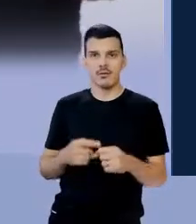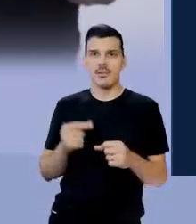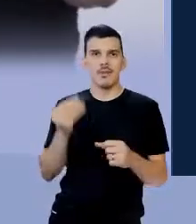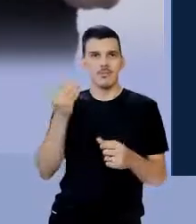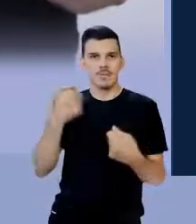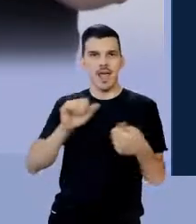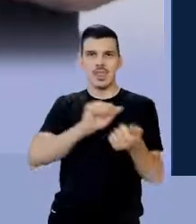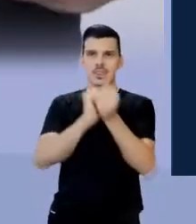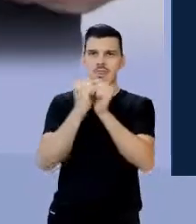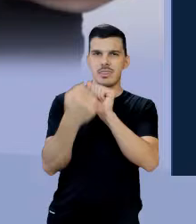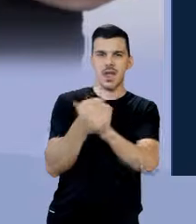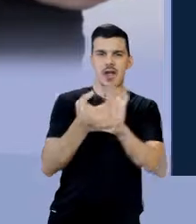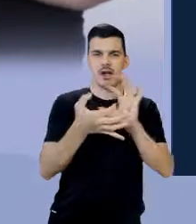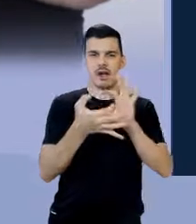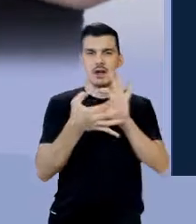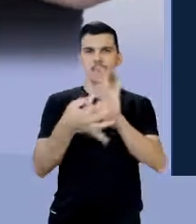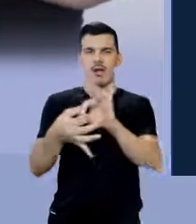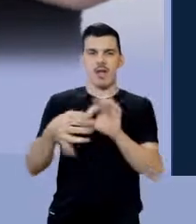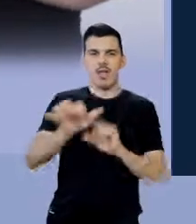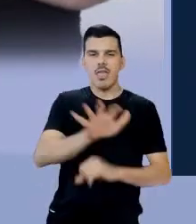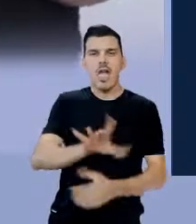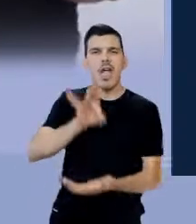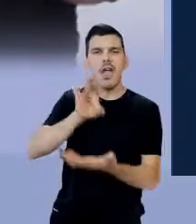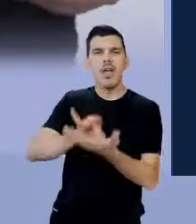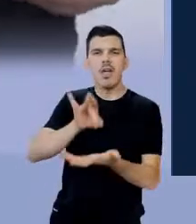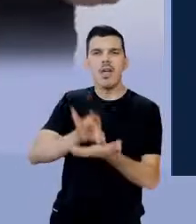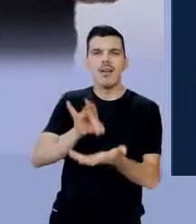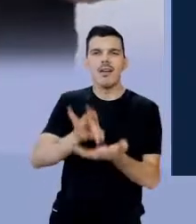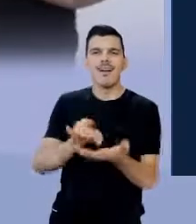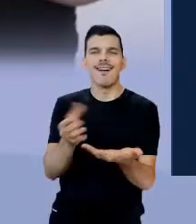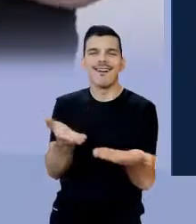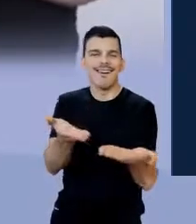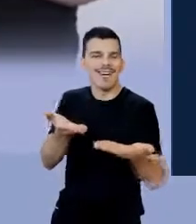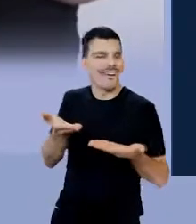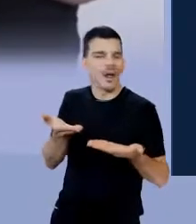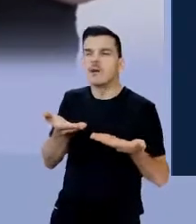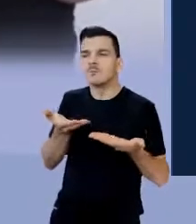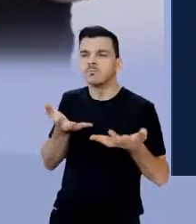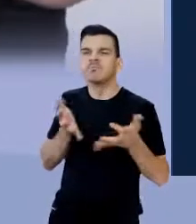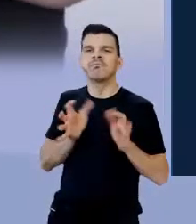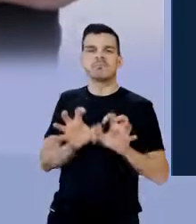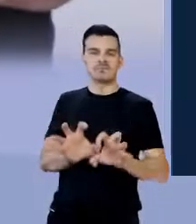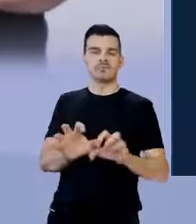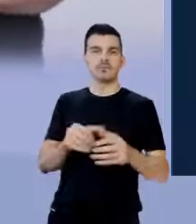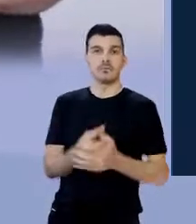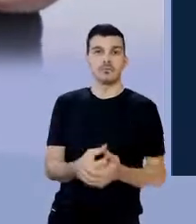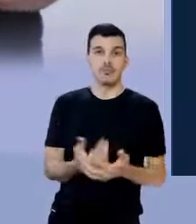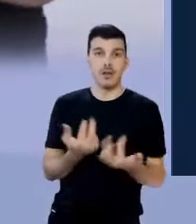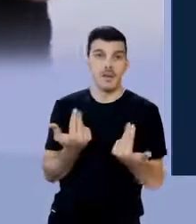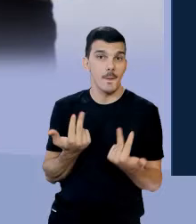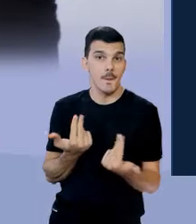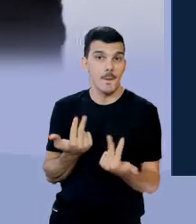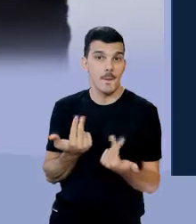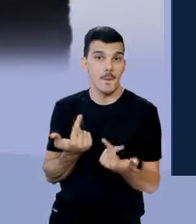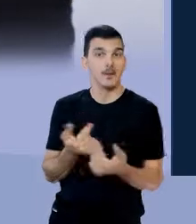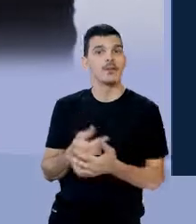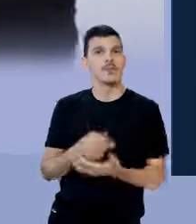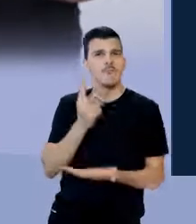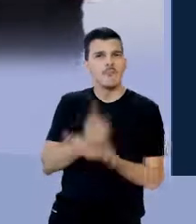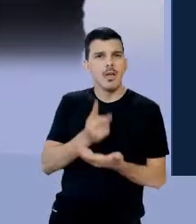Uma adequação ao ambiente pouco acolhedor das personagens.